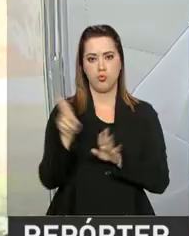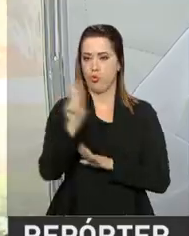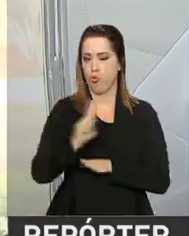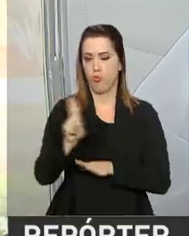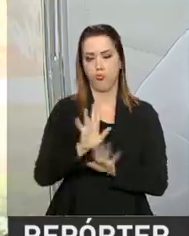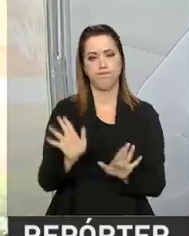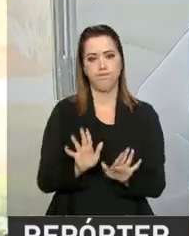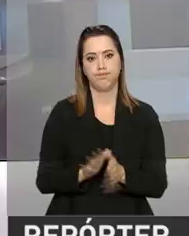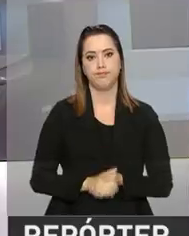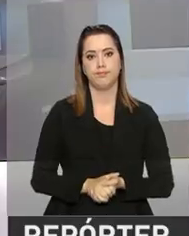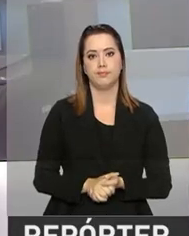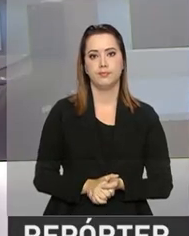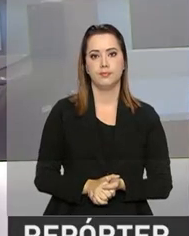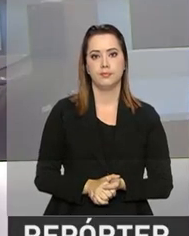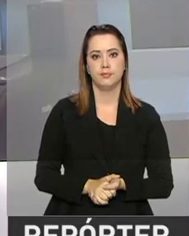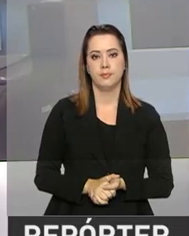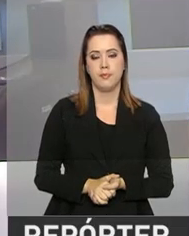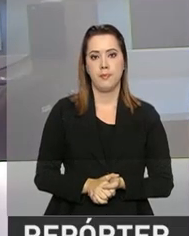produto, não usa mais.